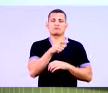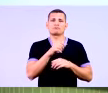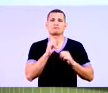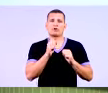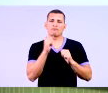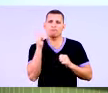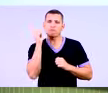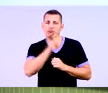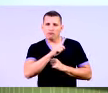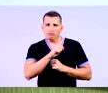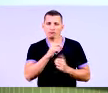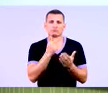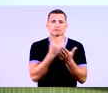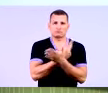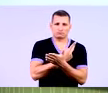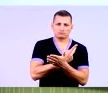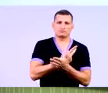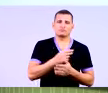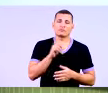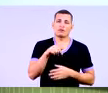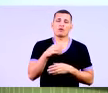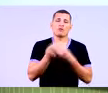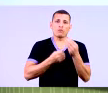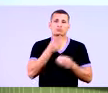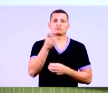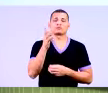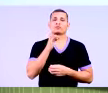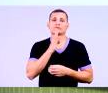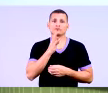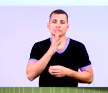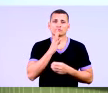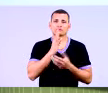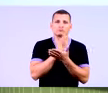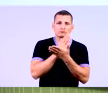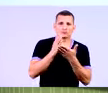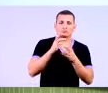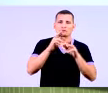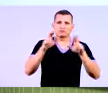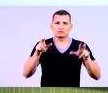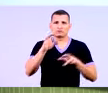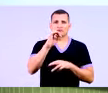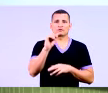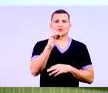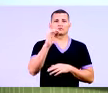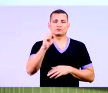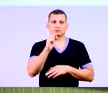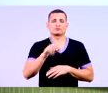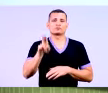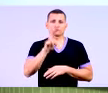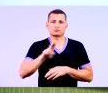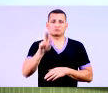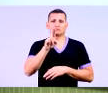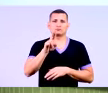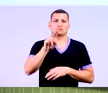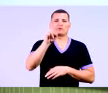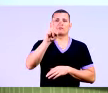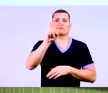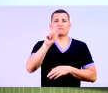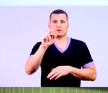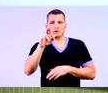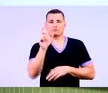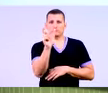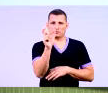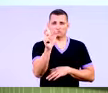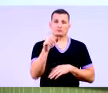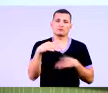essa é a idéia de você conhecer os tipos de dados e trabalhar com as variáveis eu vou criar uma variável cpf então eu uso o tipo de